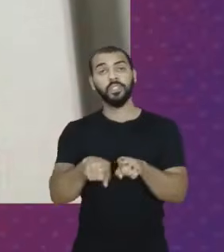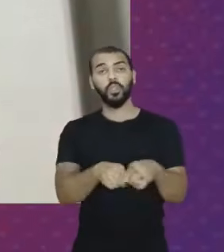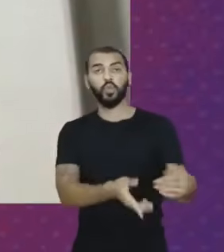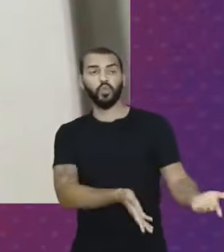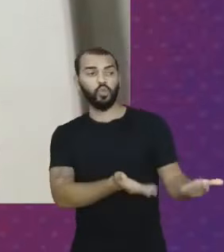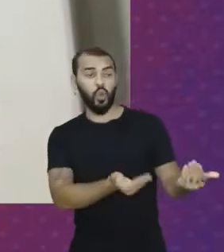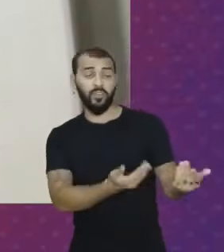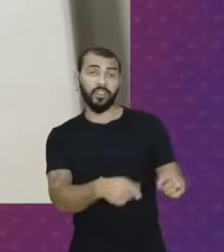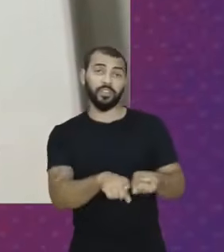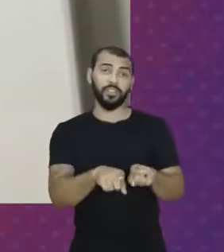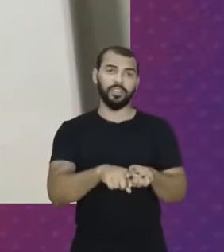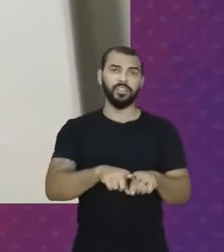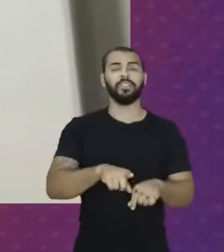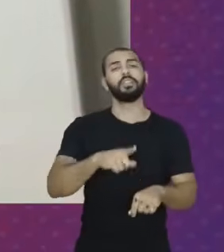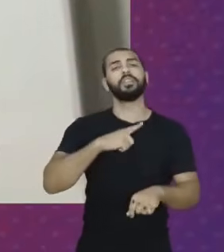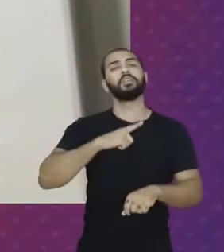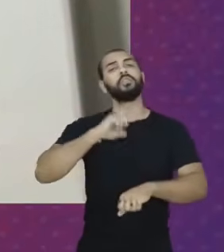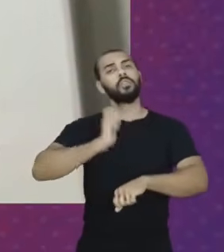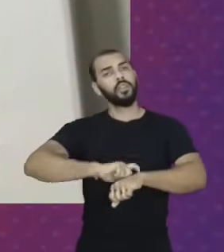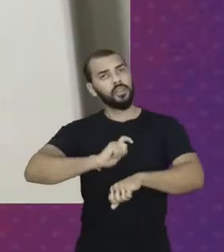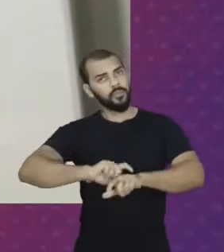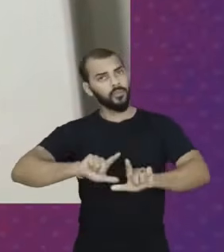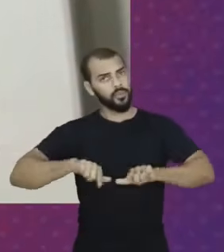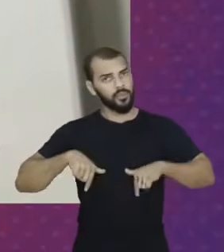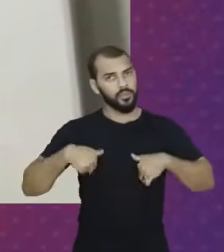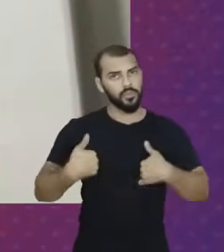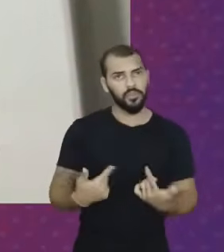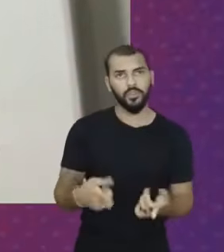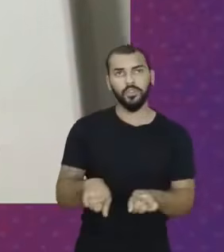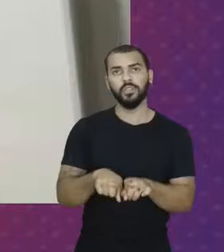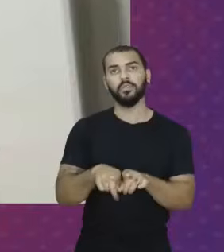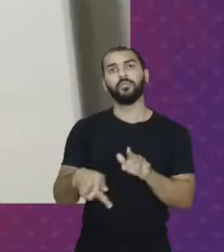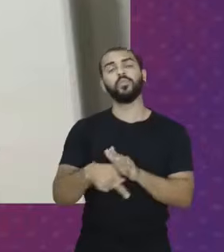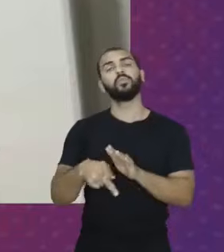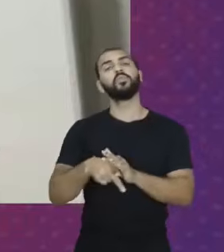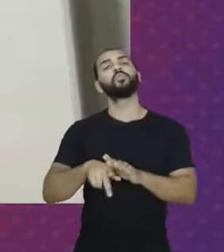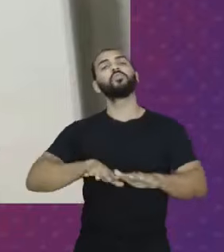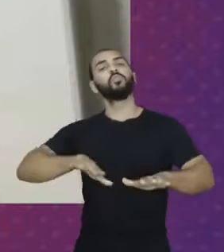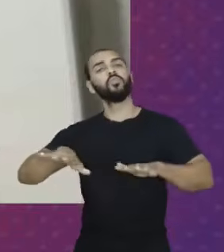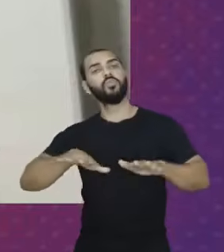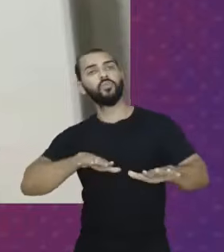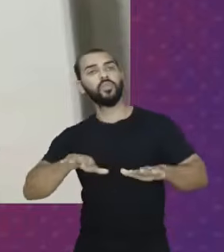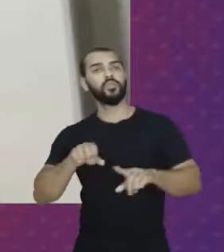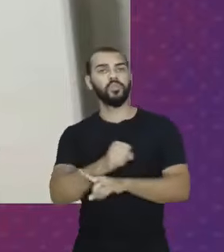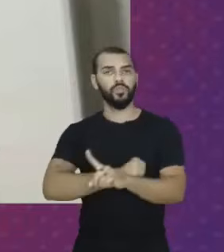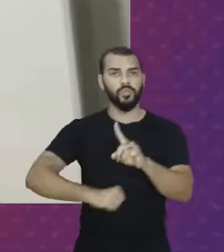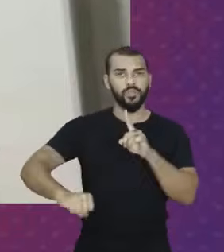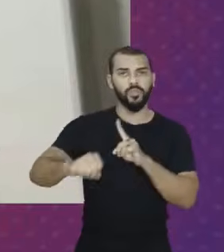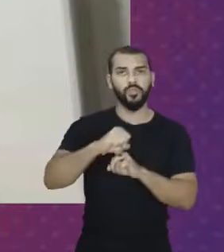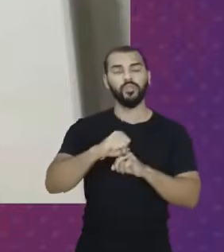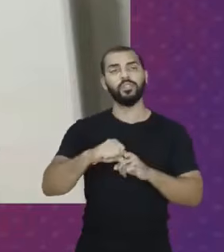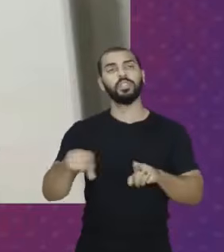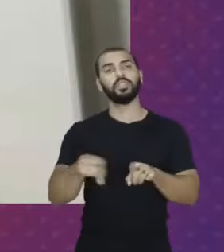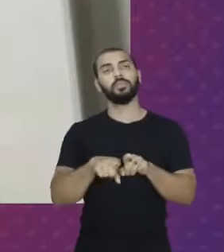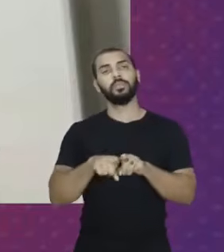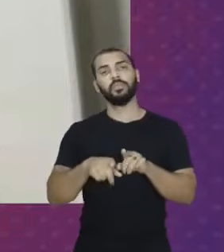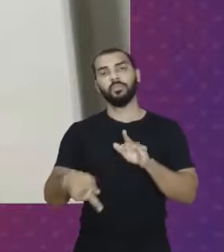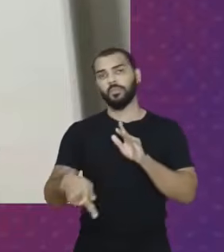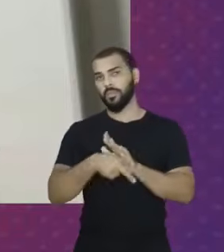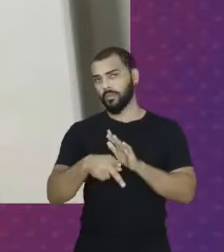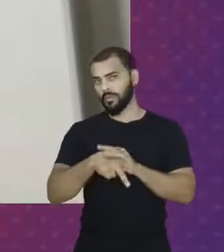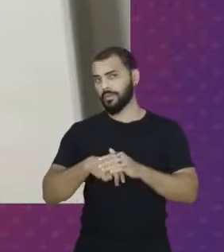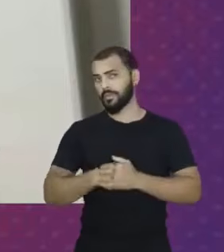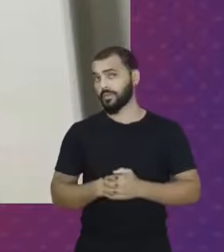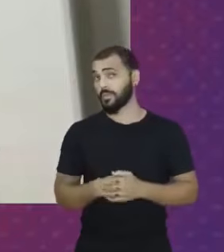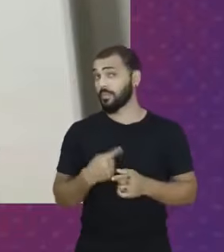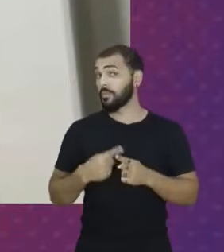pessoas já com tempo de militância nos movimentos sociais, no movimento negro, para que essas pessoas